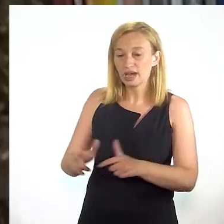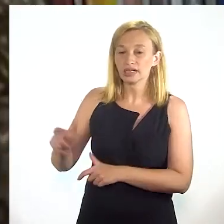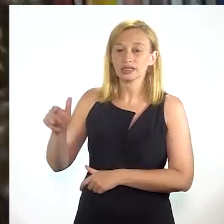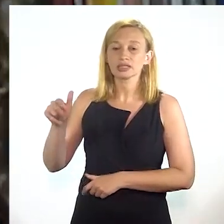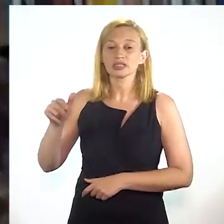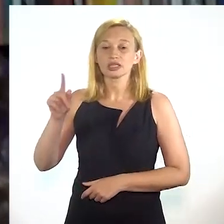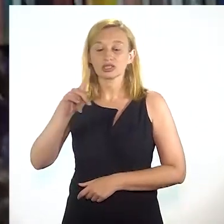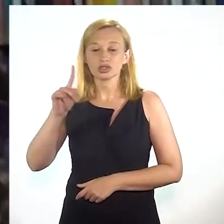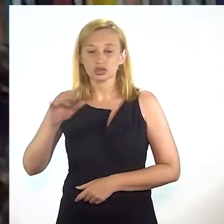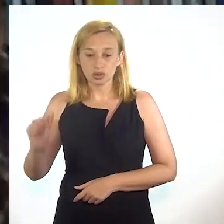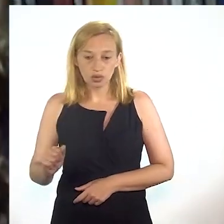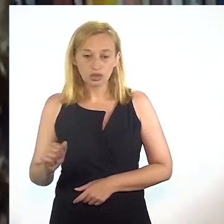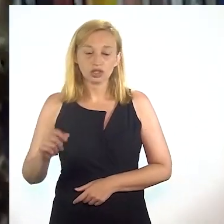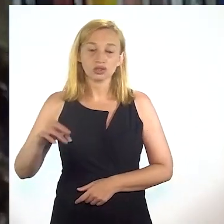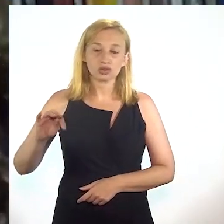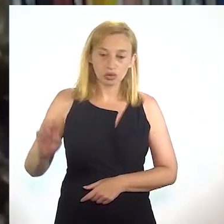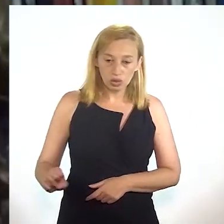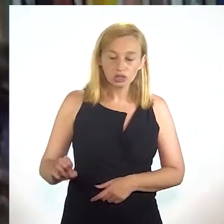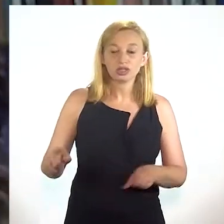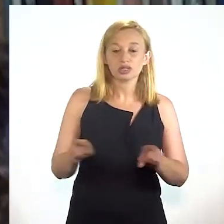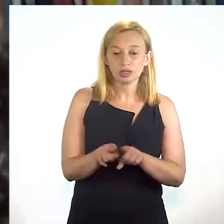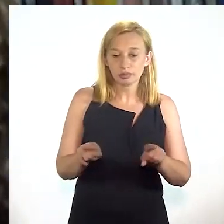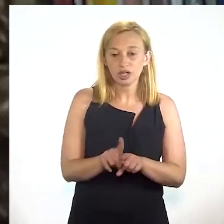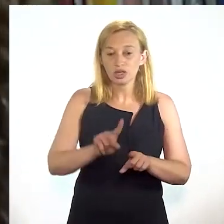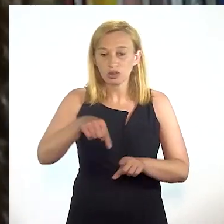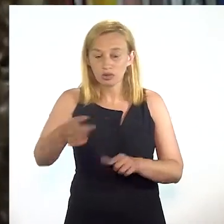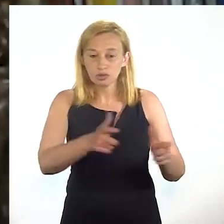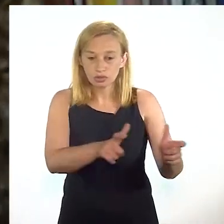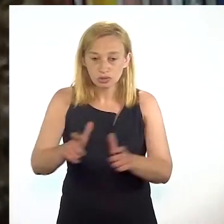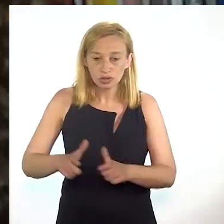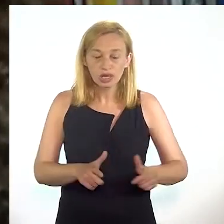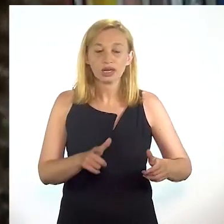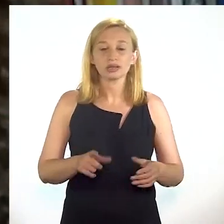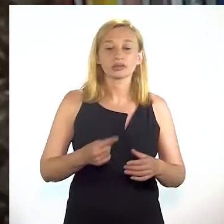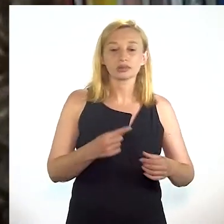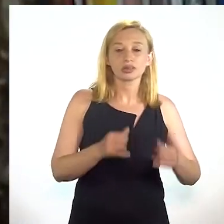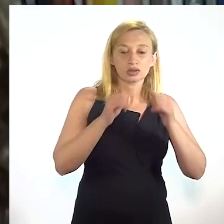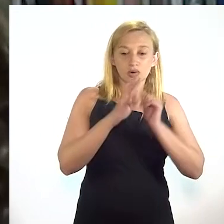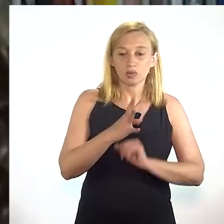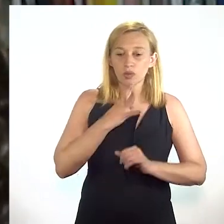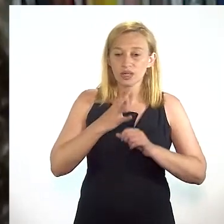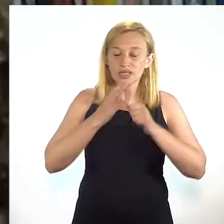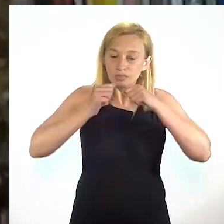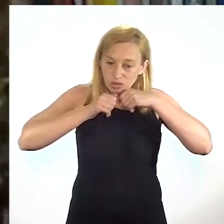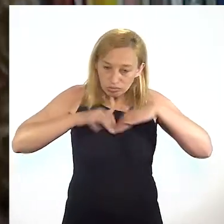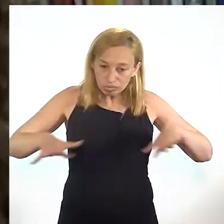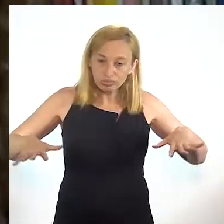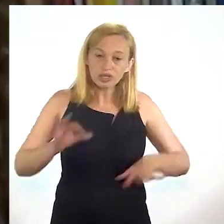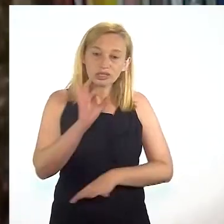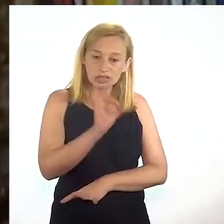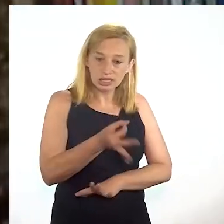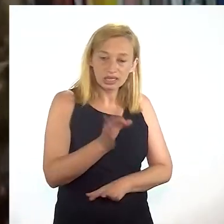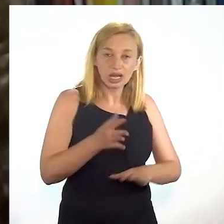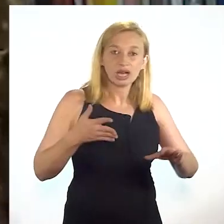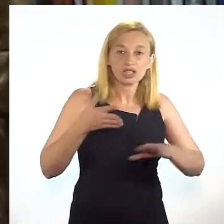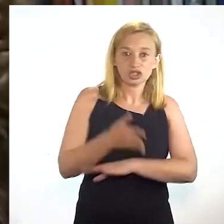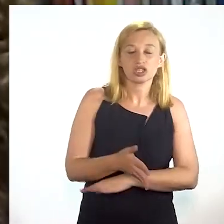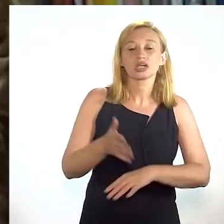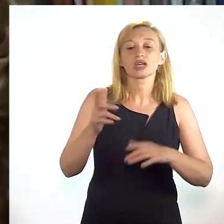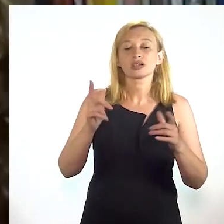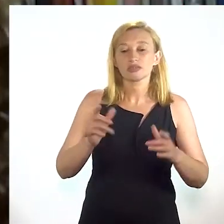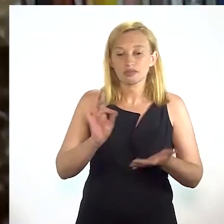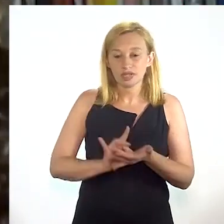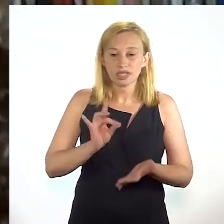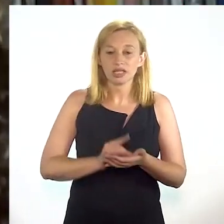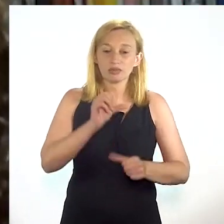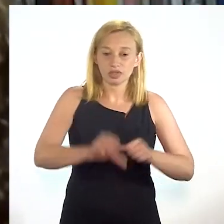para outras comunidades, inclusive aqui de Juiz de Fora, não só na Zona Norte, mas em outras comunidades, para levar esse conhecimento,